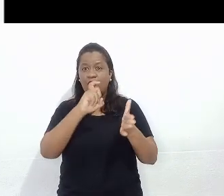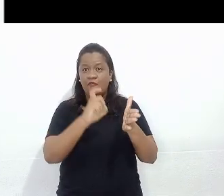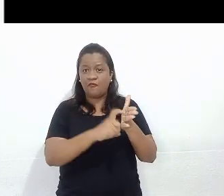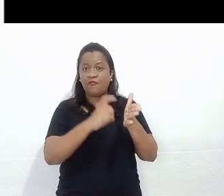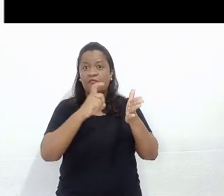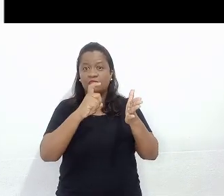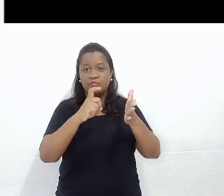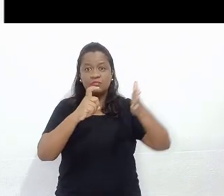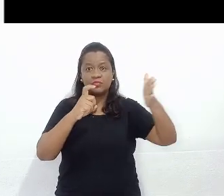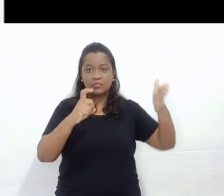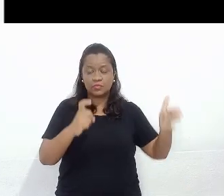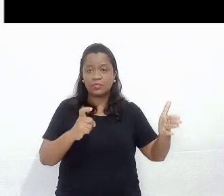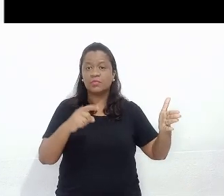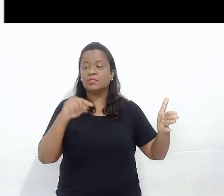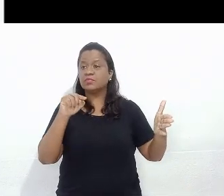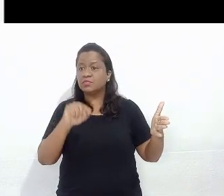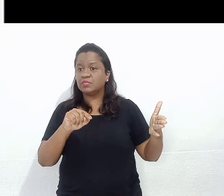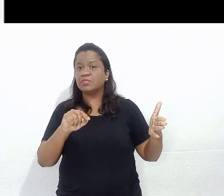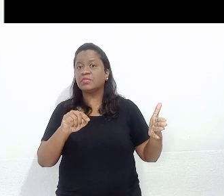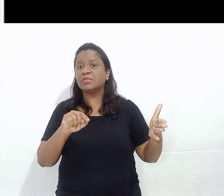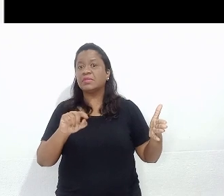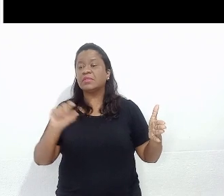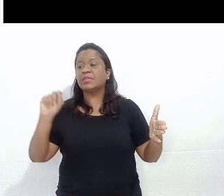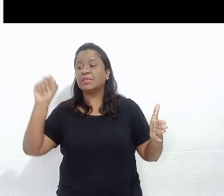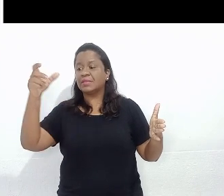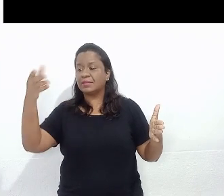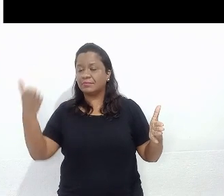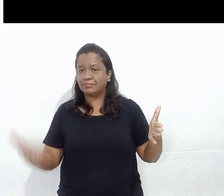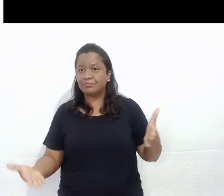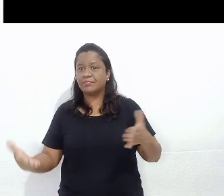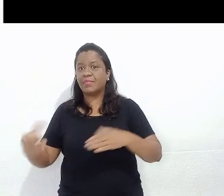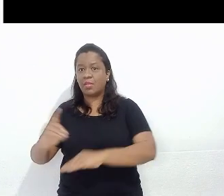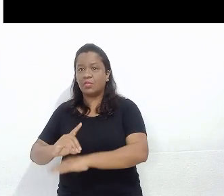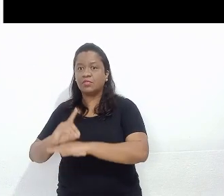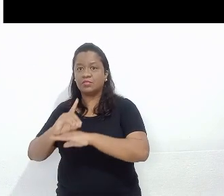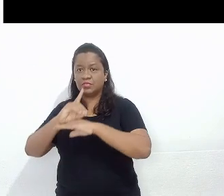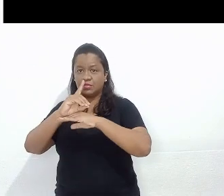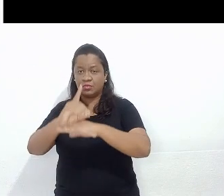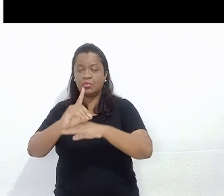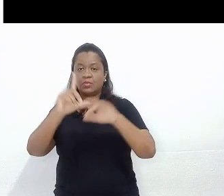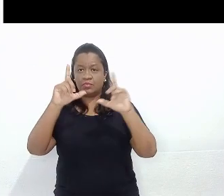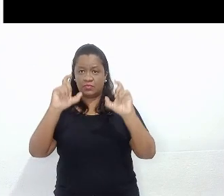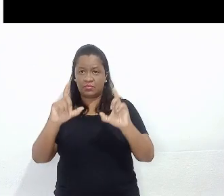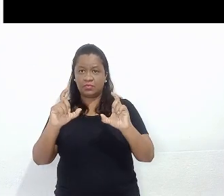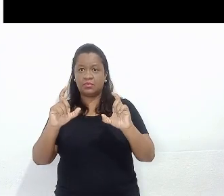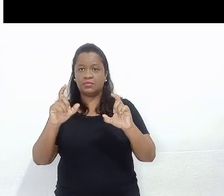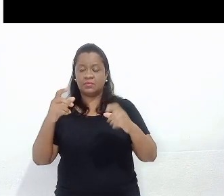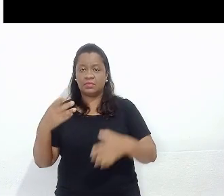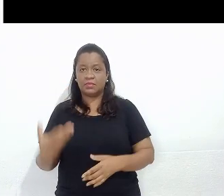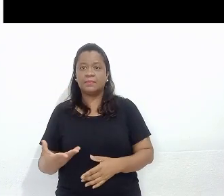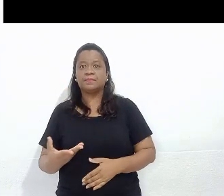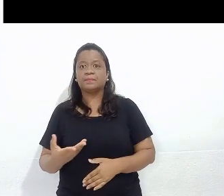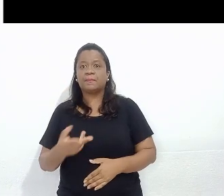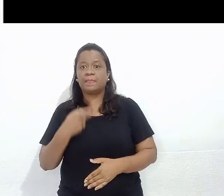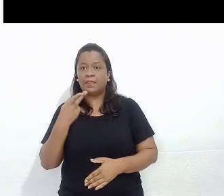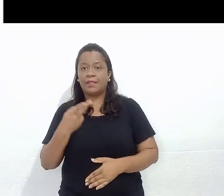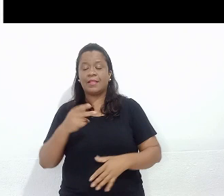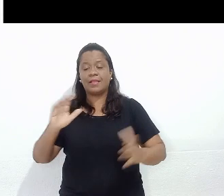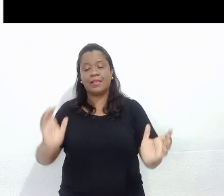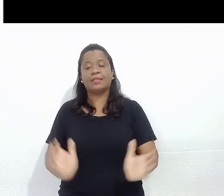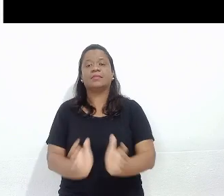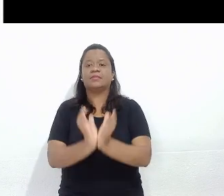listadas aqui são subordinadas diretamente ao diretor de fotografia. Tanto que a gente chama isso aqui da equipe de